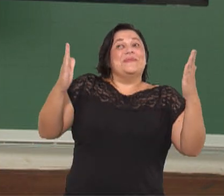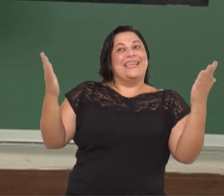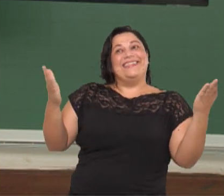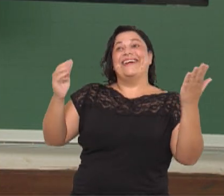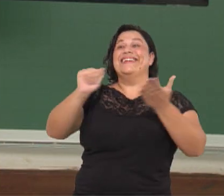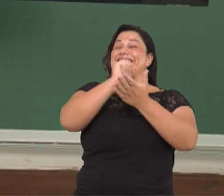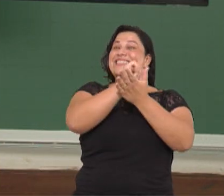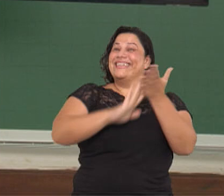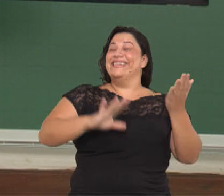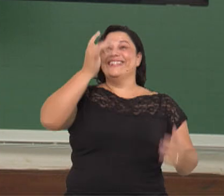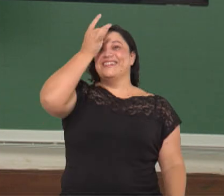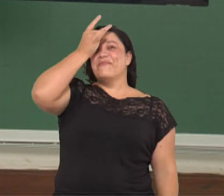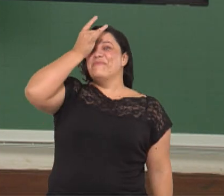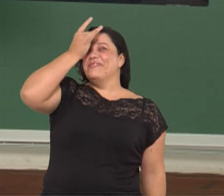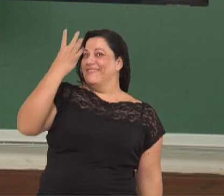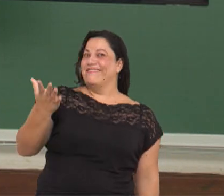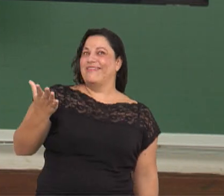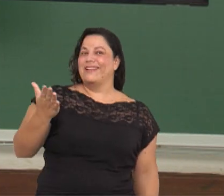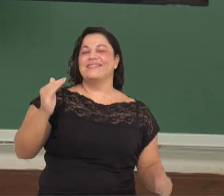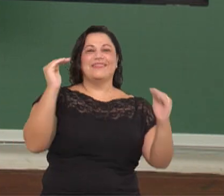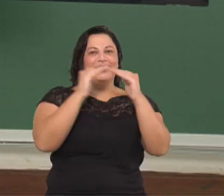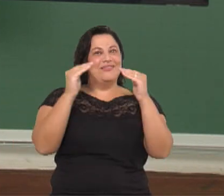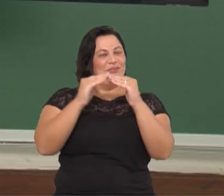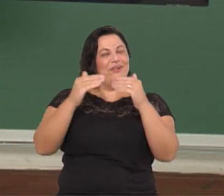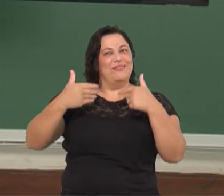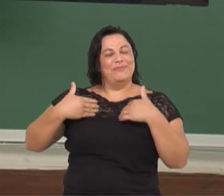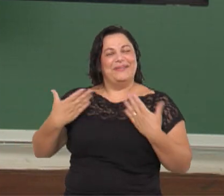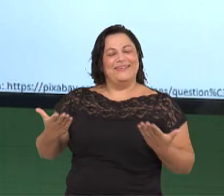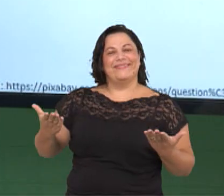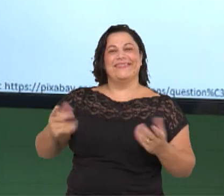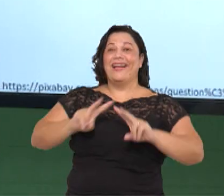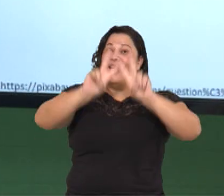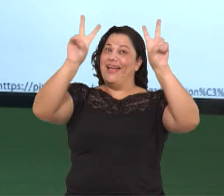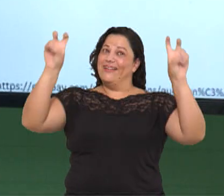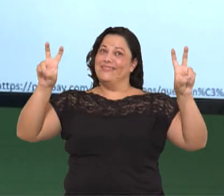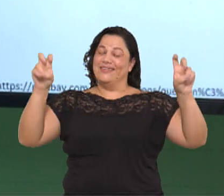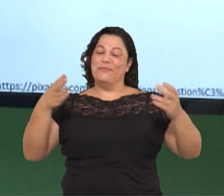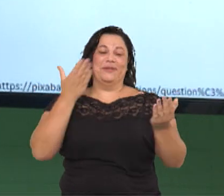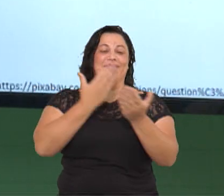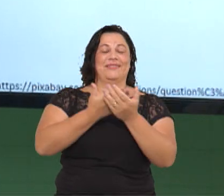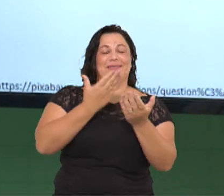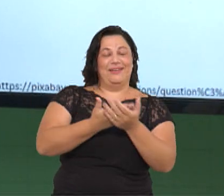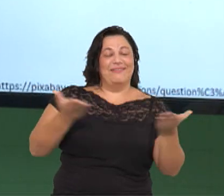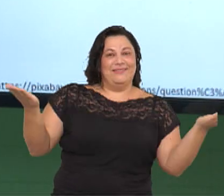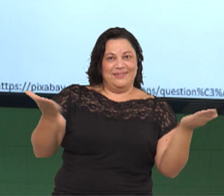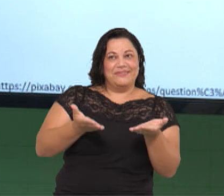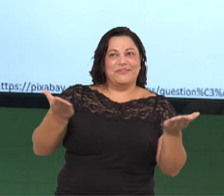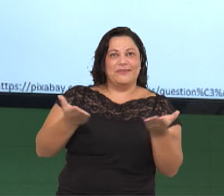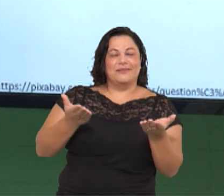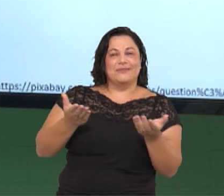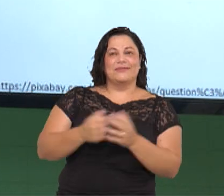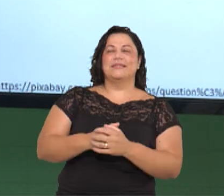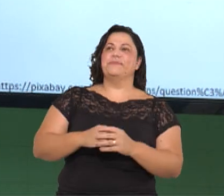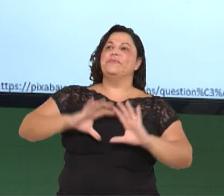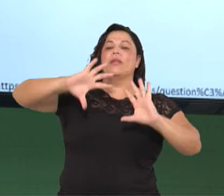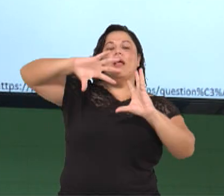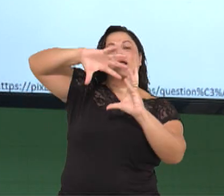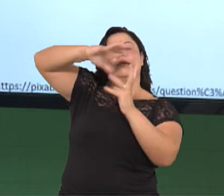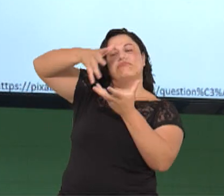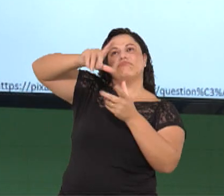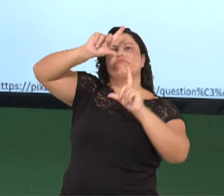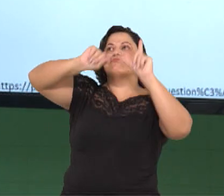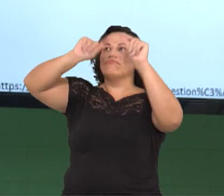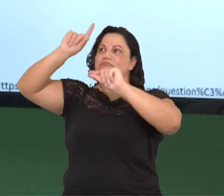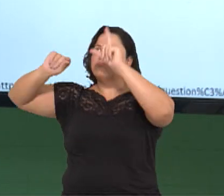Esse exercício era muito fácil, você não concorda comigo? É o tema da nossa aula de hoje. A gente está falando de astronomia. Conversamos todo